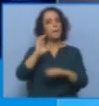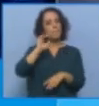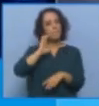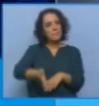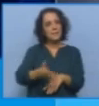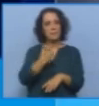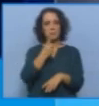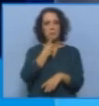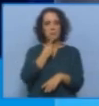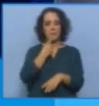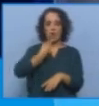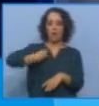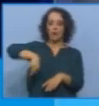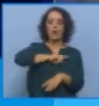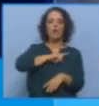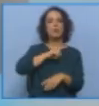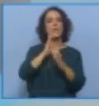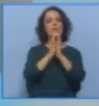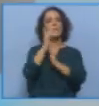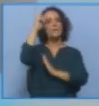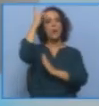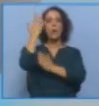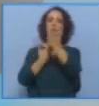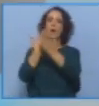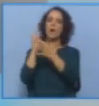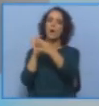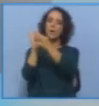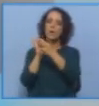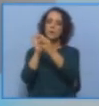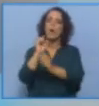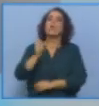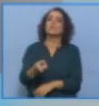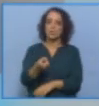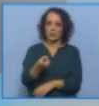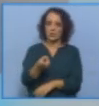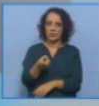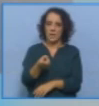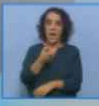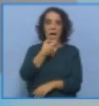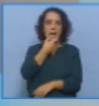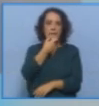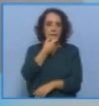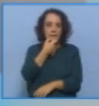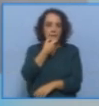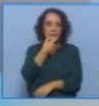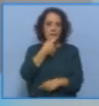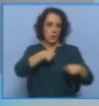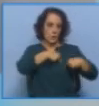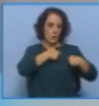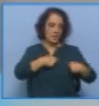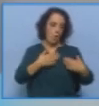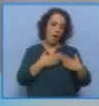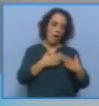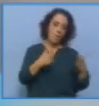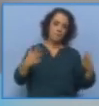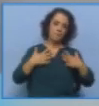perceber que esta nossa relação com Deus passa essencialmente pela abertura, lá está, do coração, da